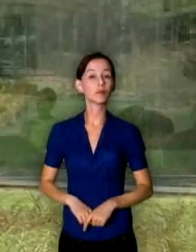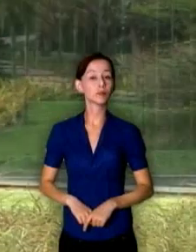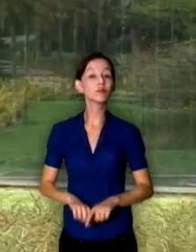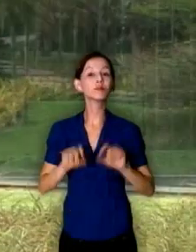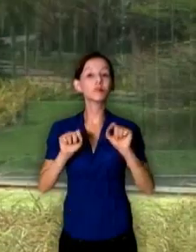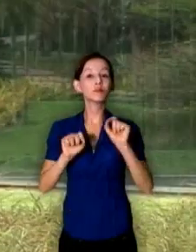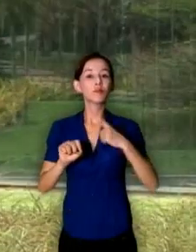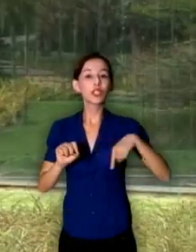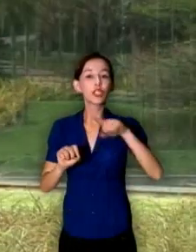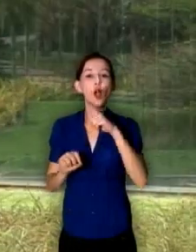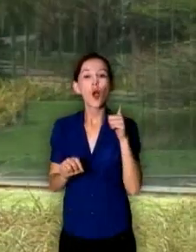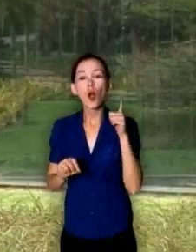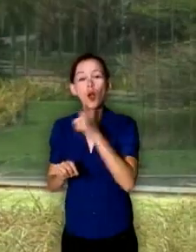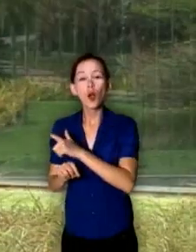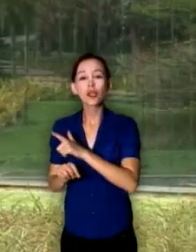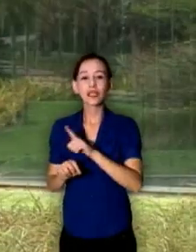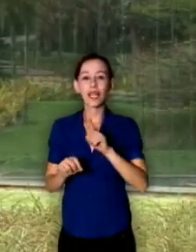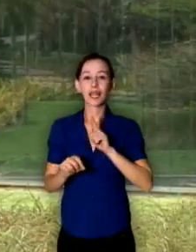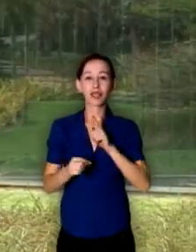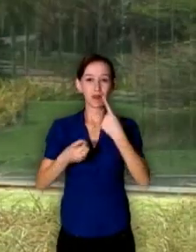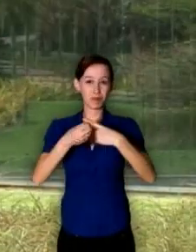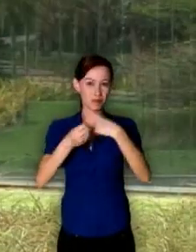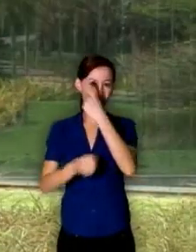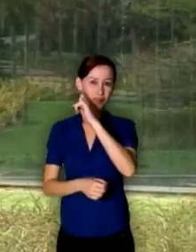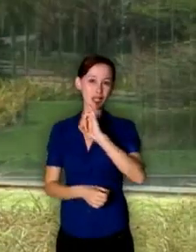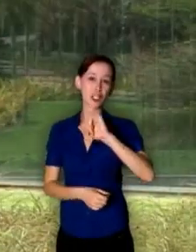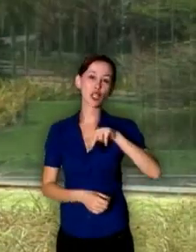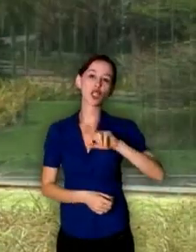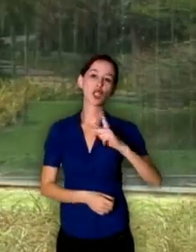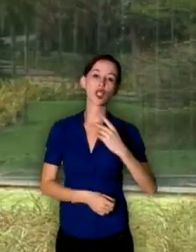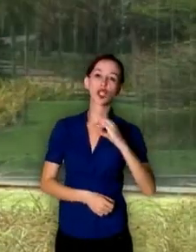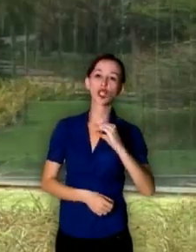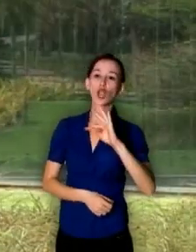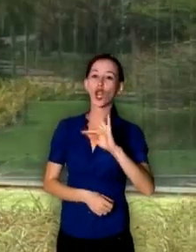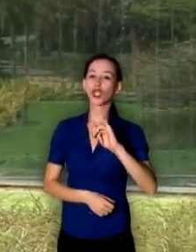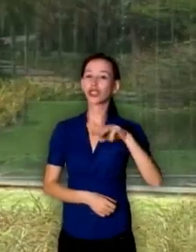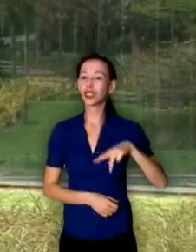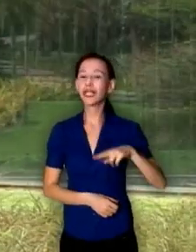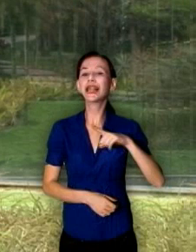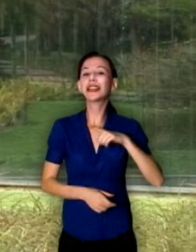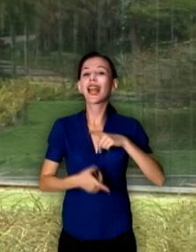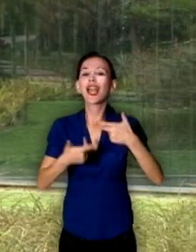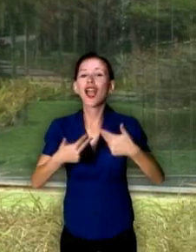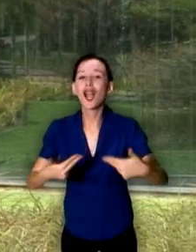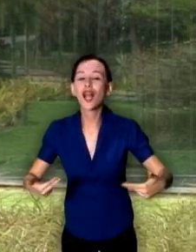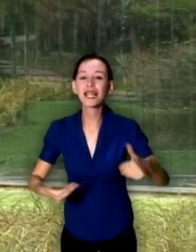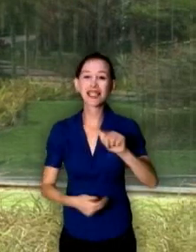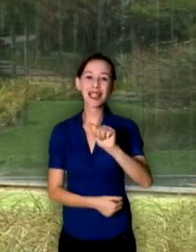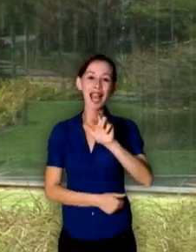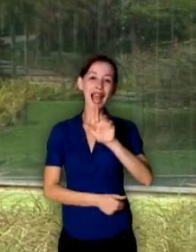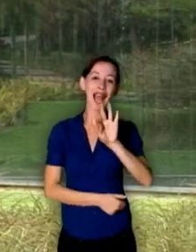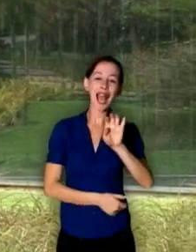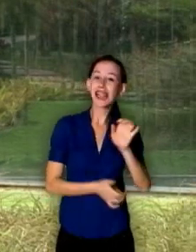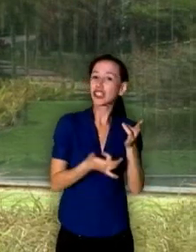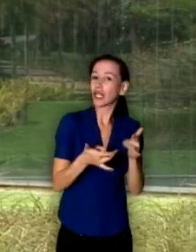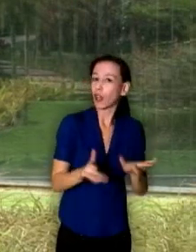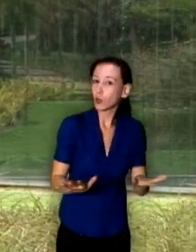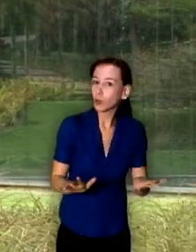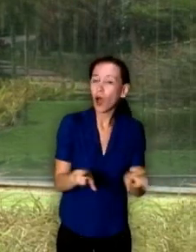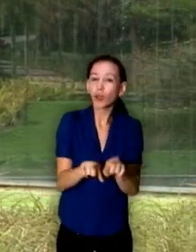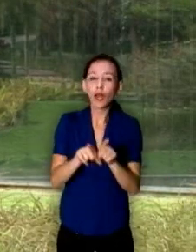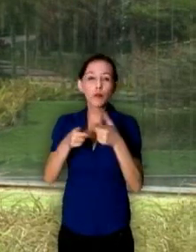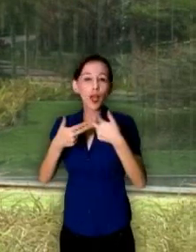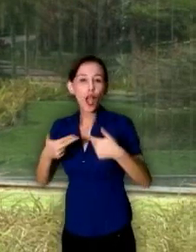O fato da gente conseguir reunir aqui em Inhotim elementos da arte natural e também da arte feita pelo